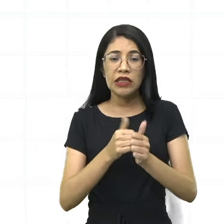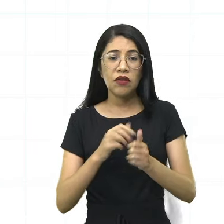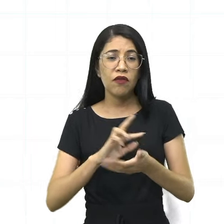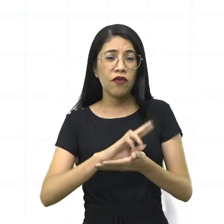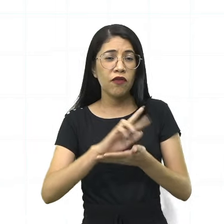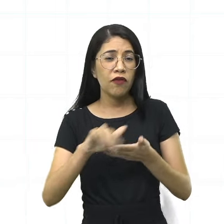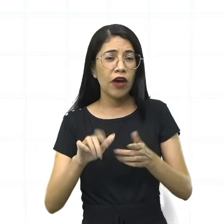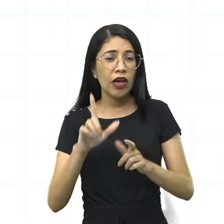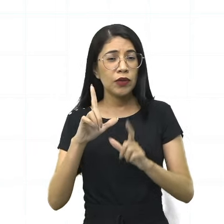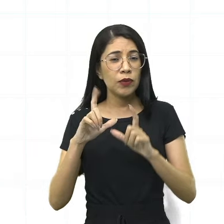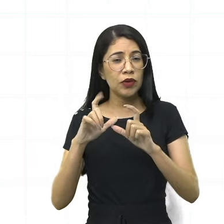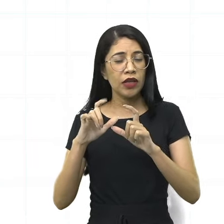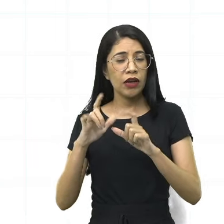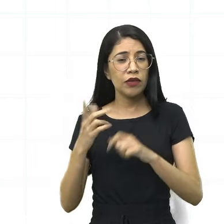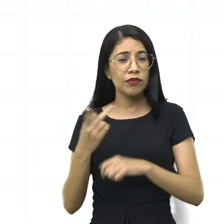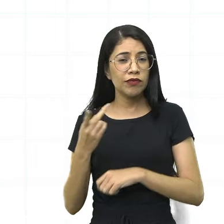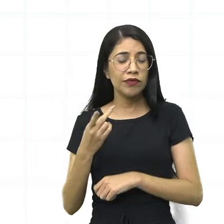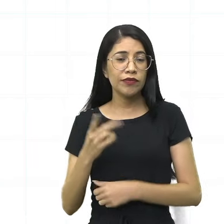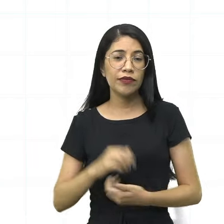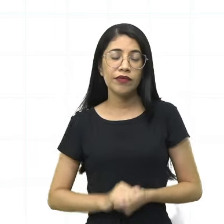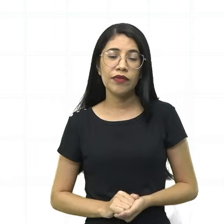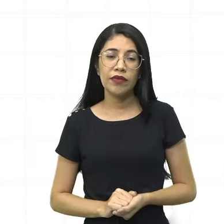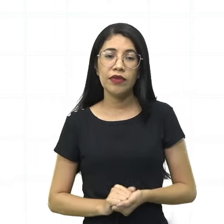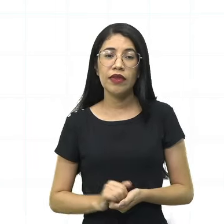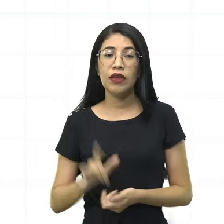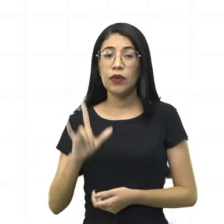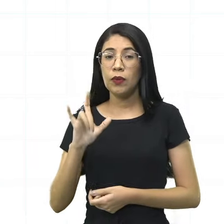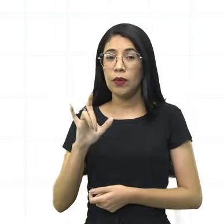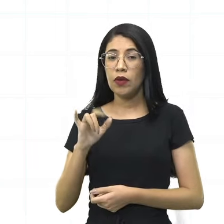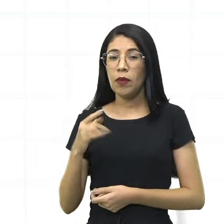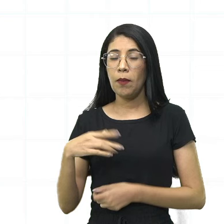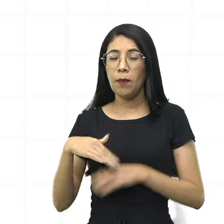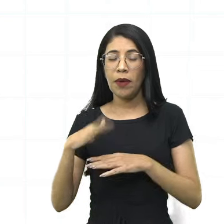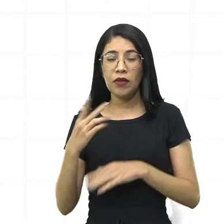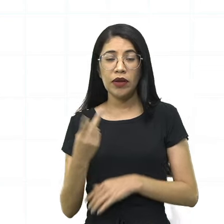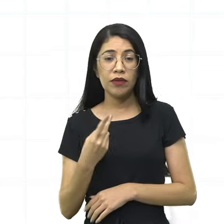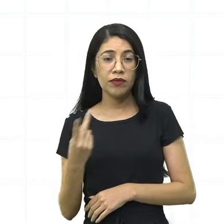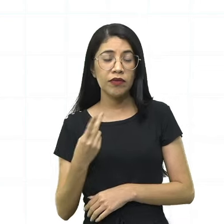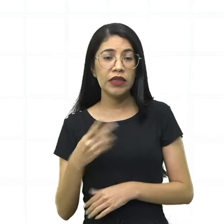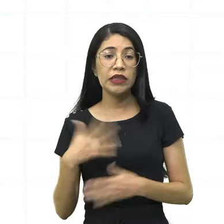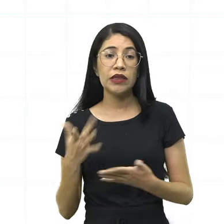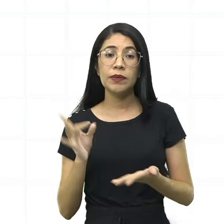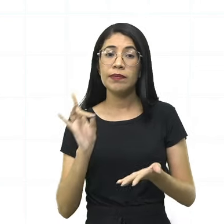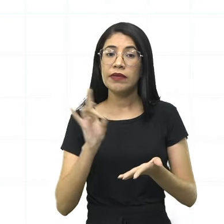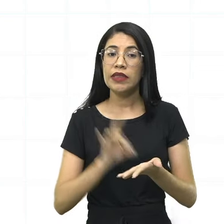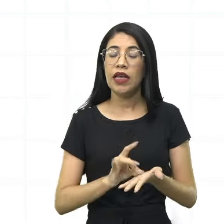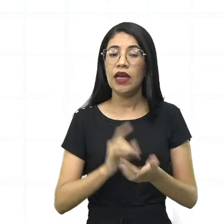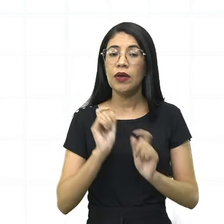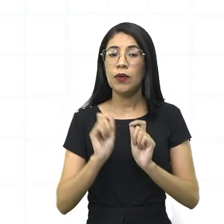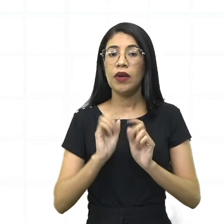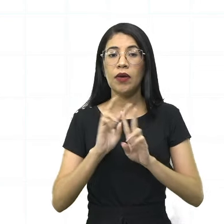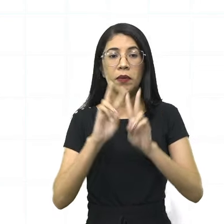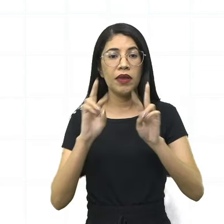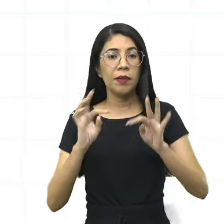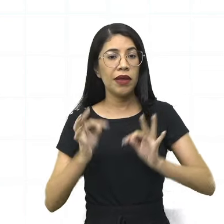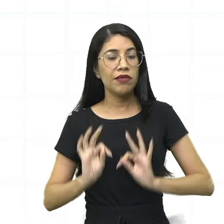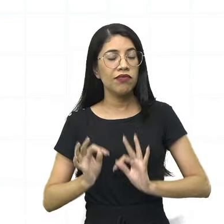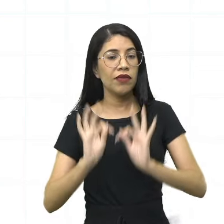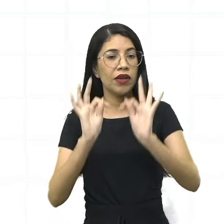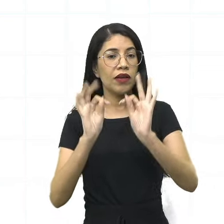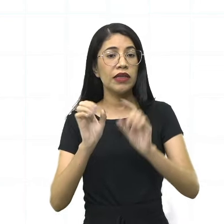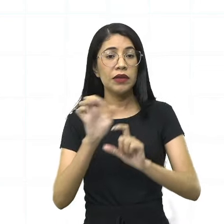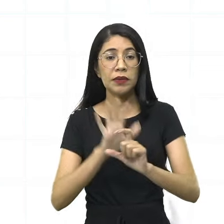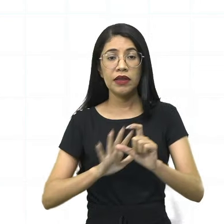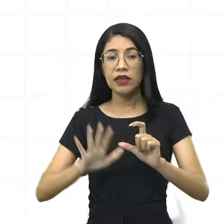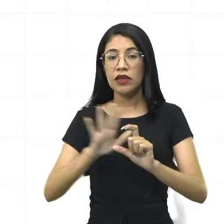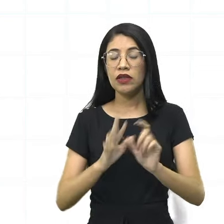no Instagram que nós dois, né? Então a gente tem aí algo bem real sobre a tecnologia. Então nessa